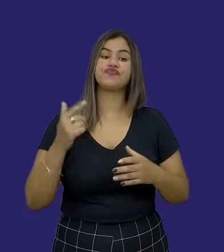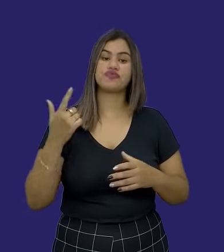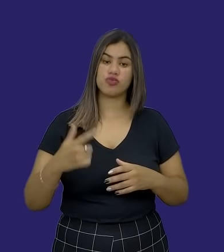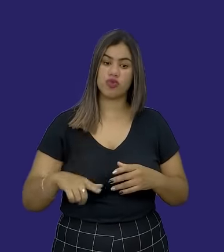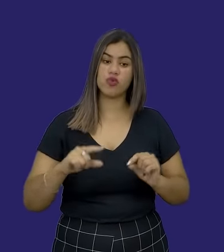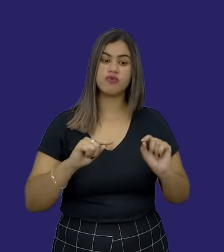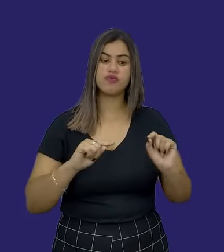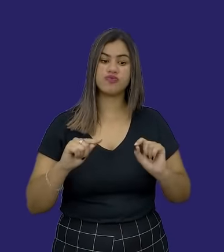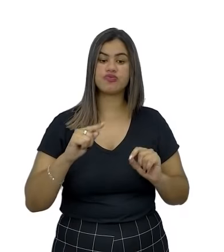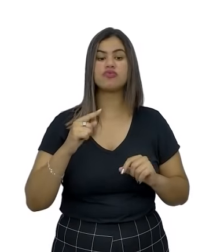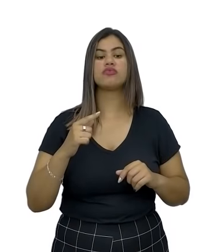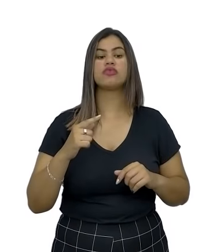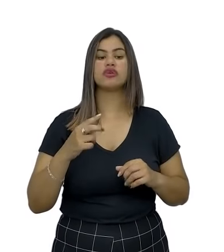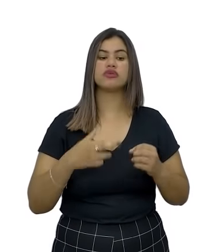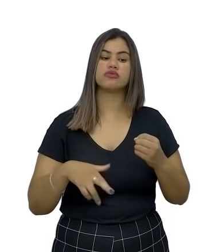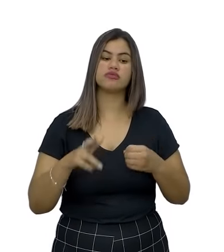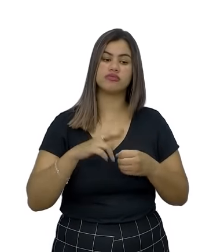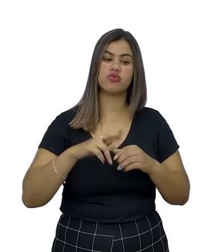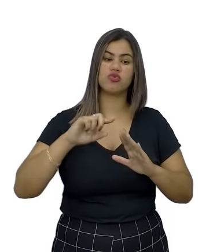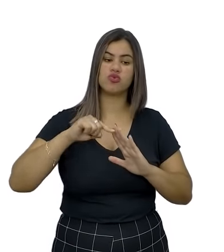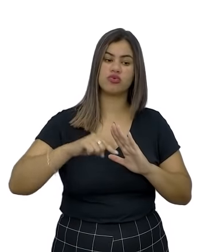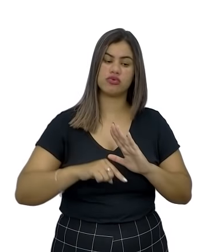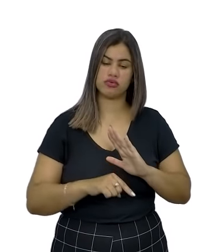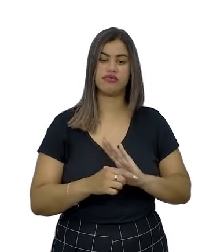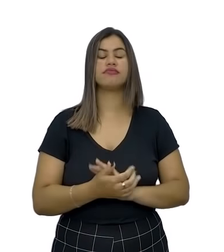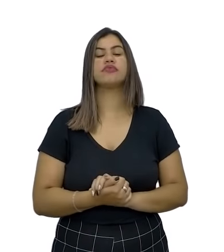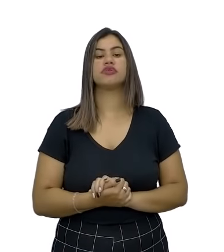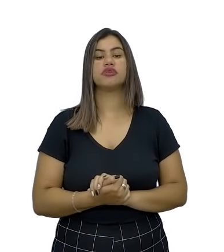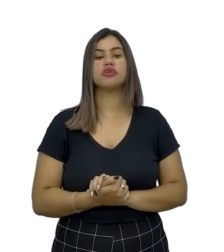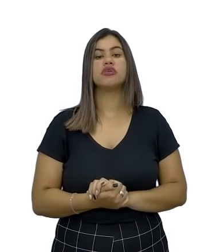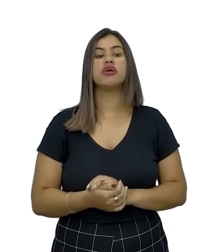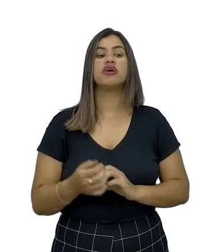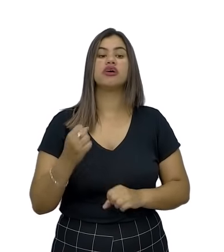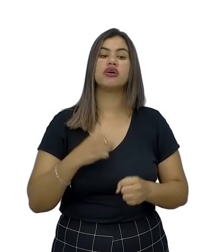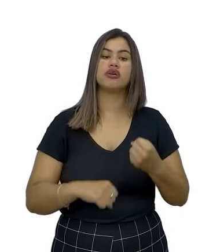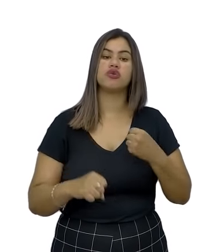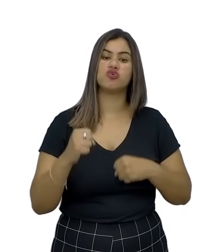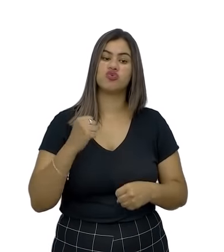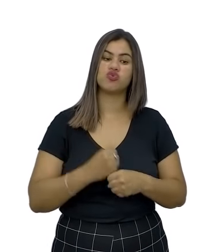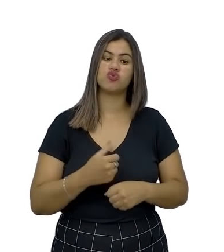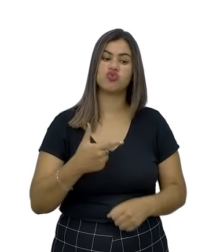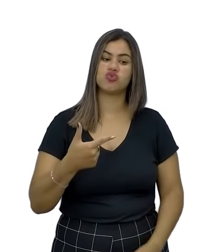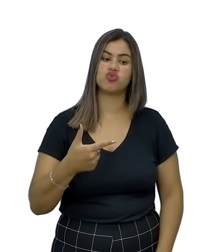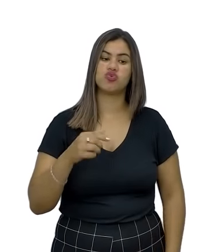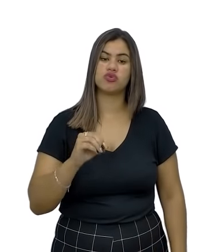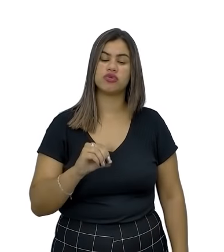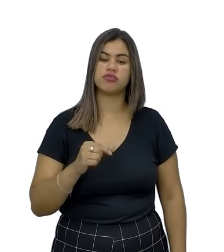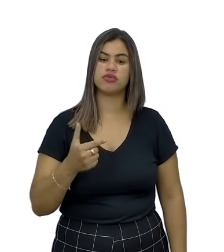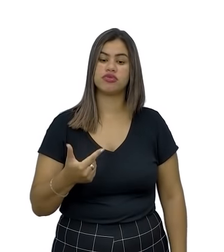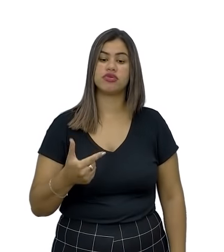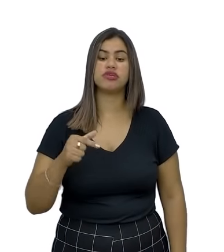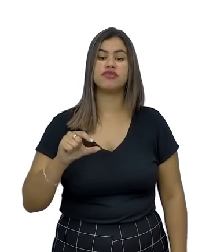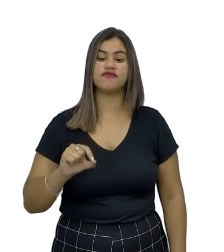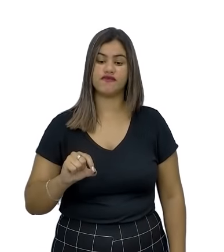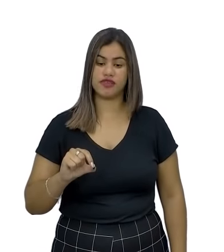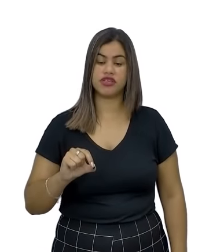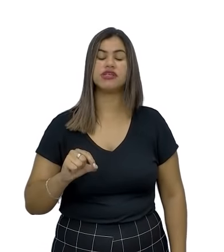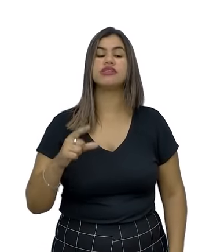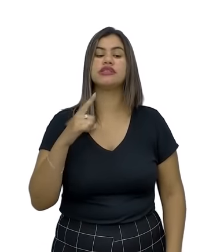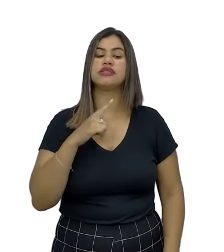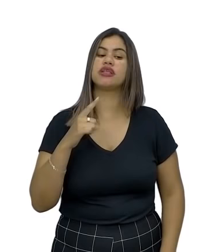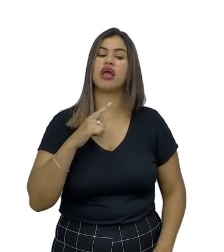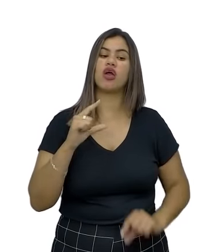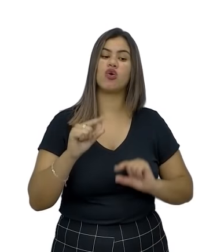né, e a matriz de habilidade. Então, nós tivemos em 2020, né, nós iniciamos o programa em 2020,